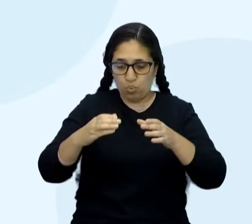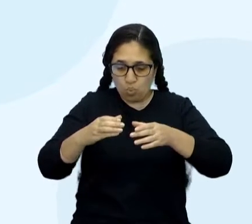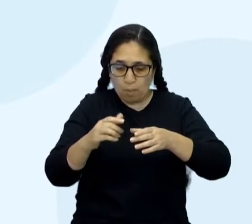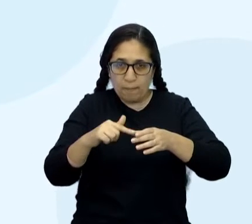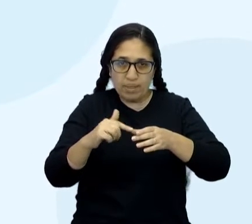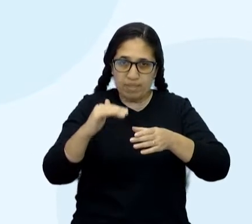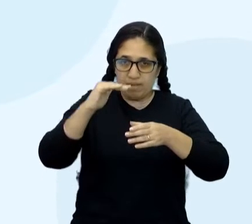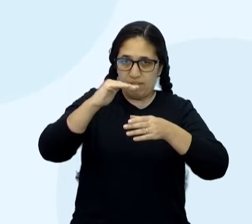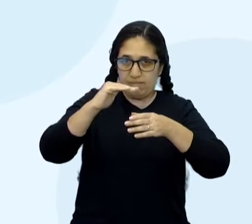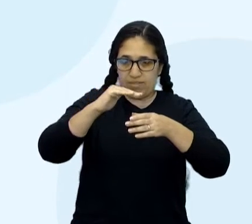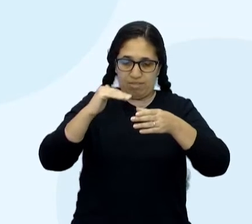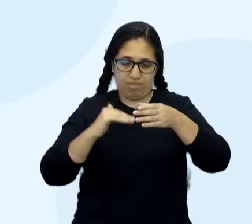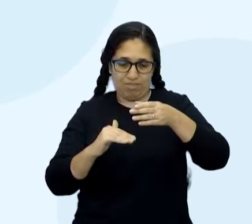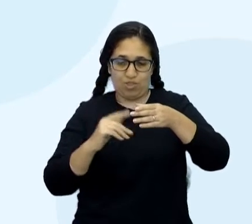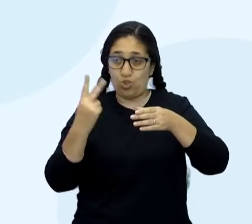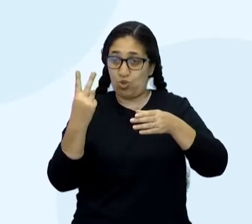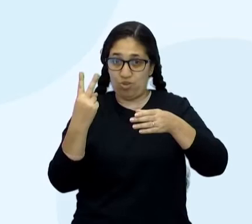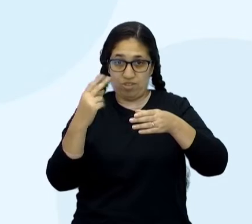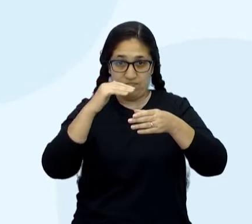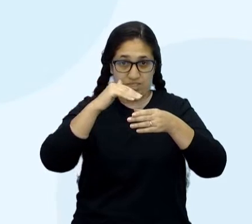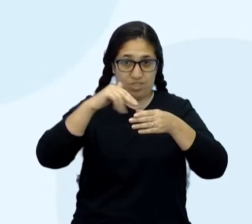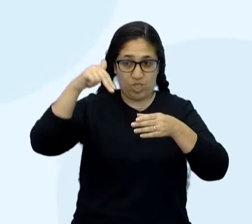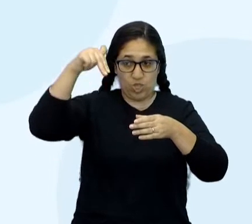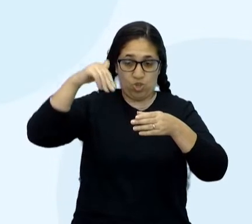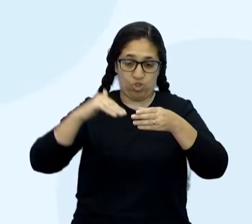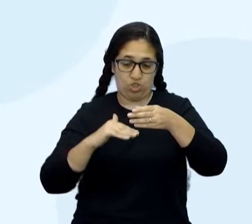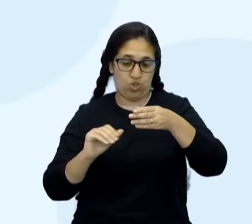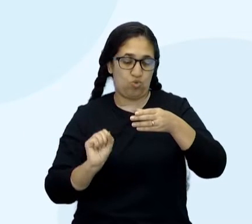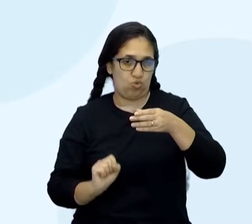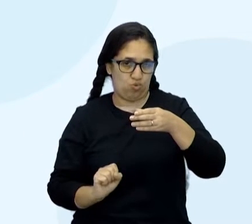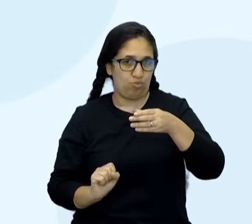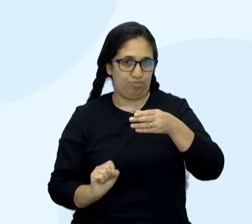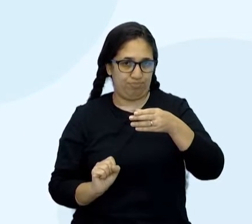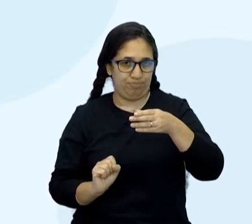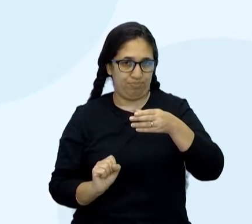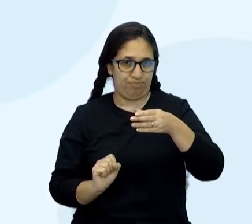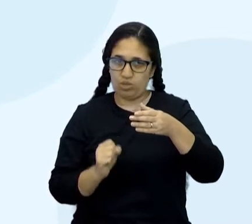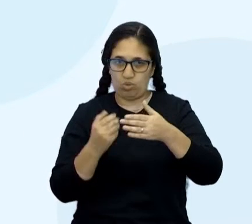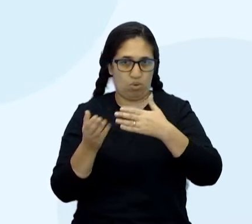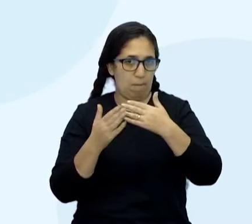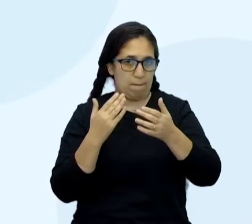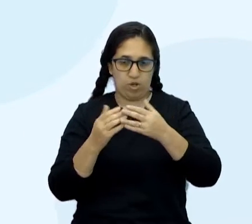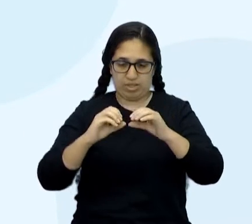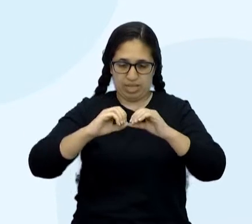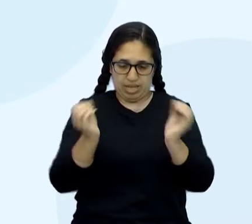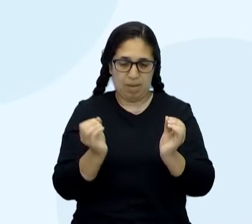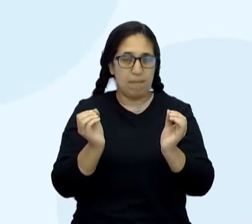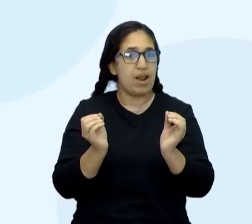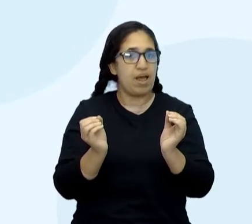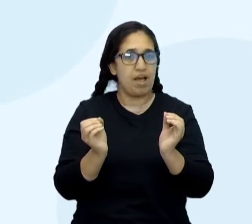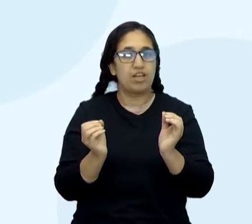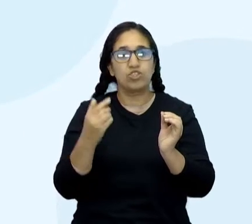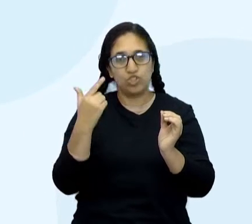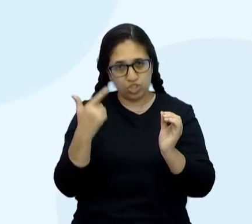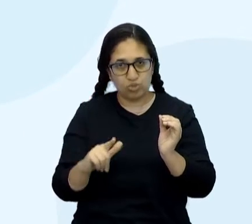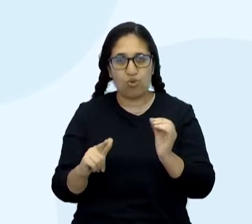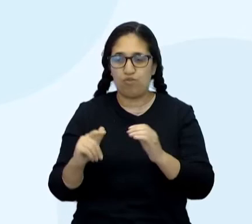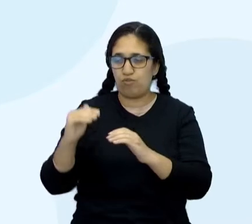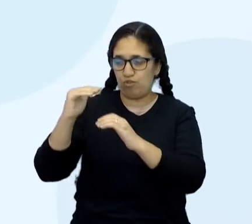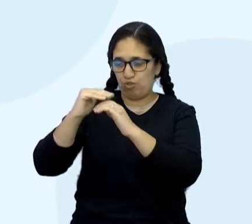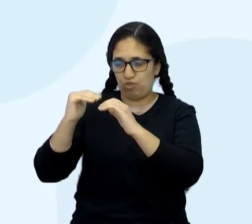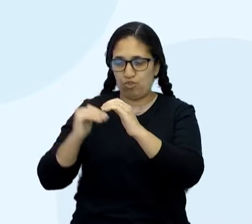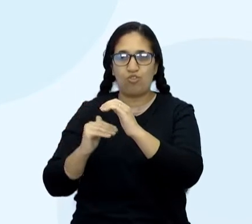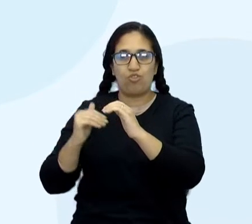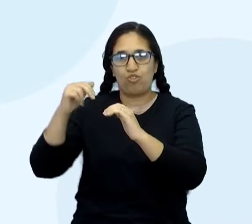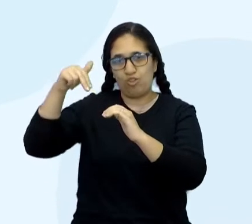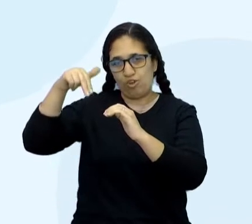dois polos, que a gente vai chamar de polo norte e polo sul. Não importa, se você quebrar o ímã, aparece de novo um polo norte e um polo sul,